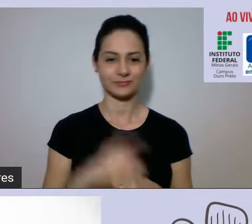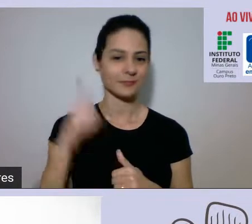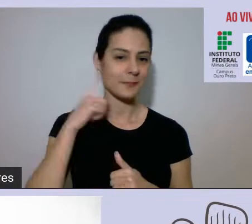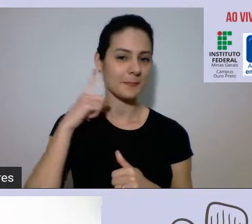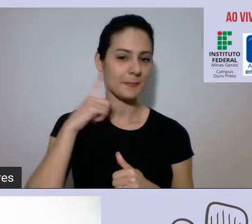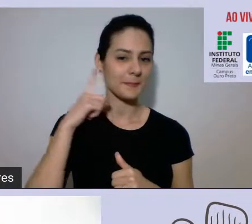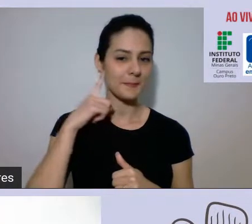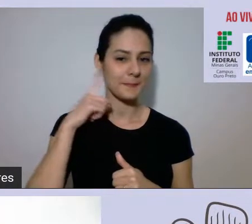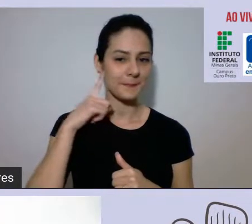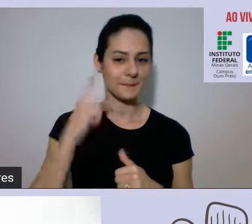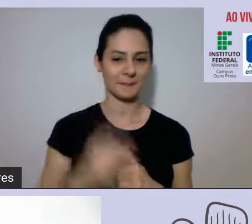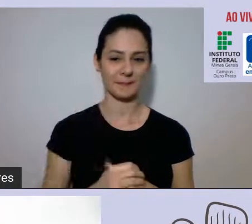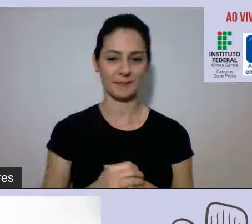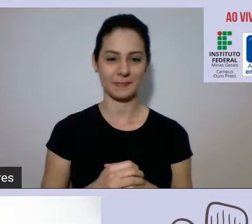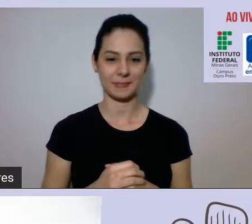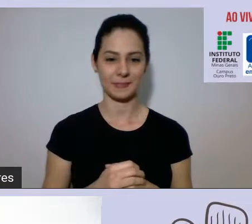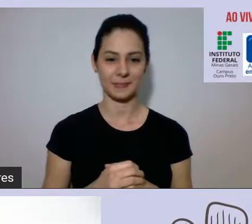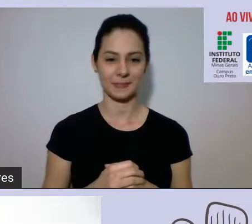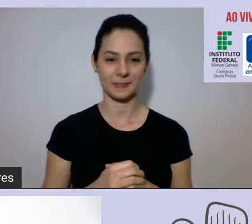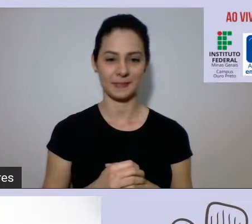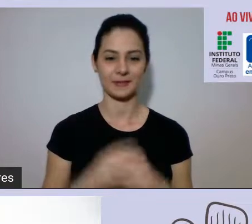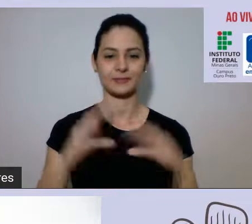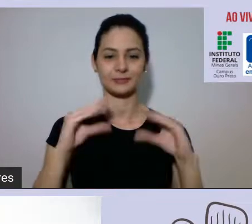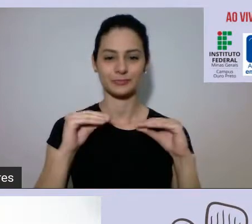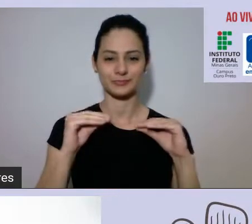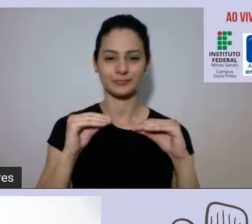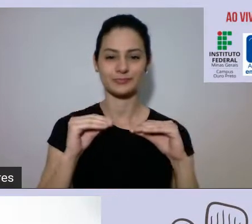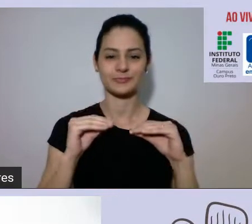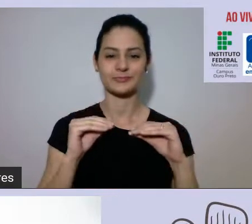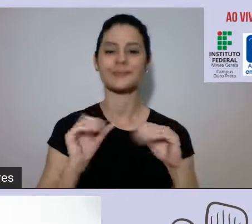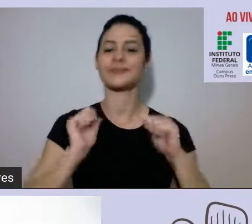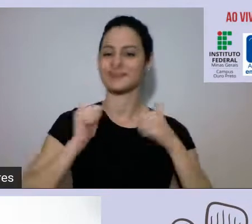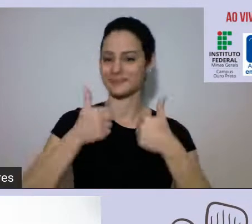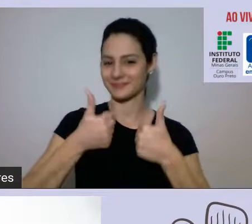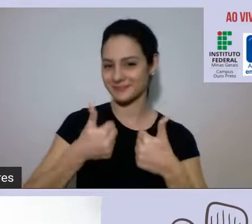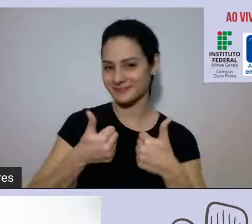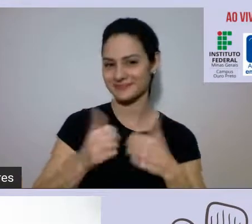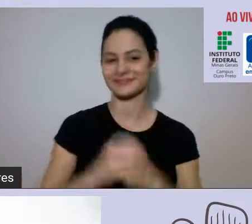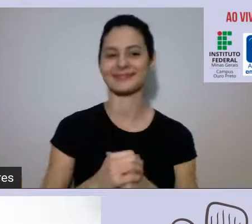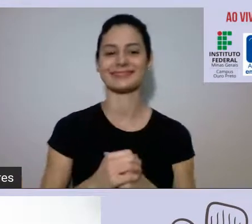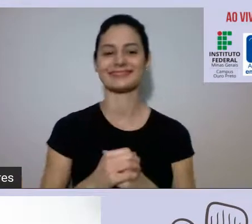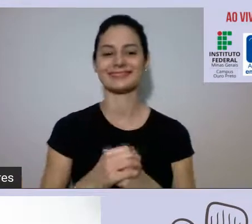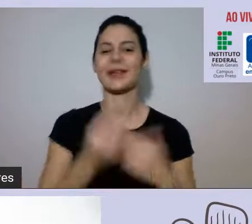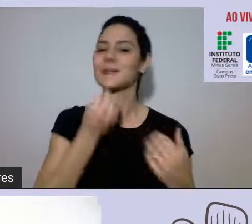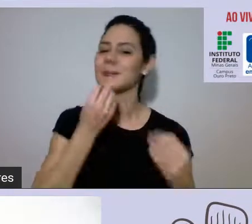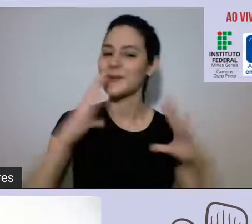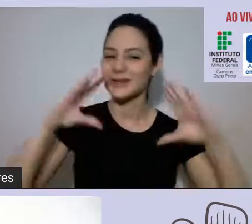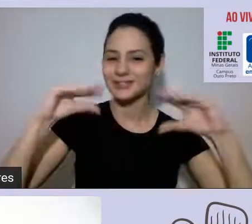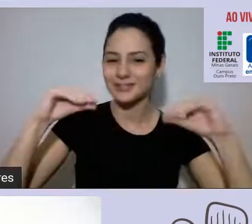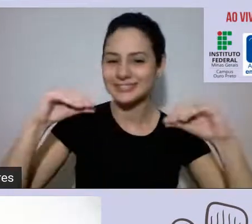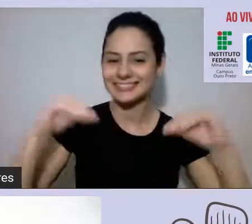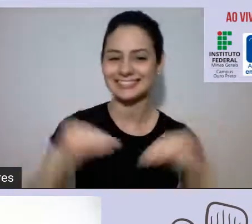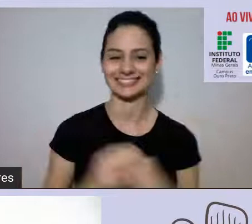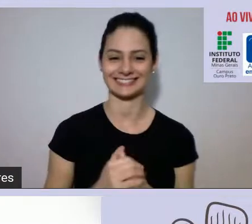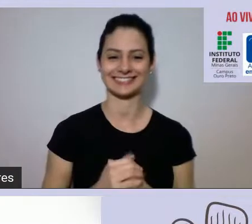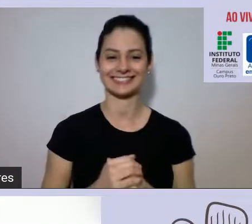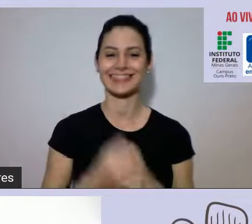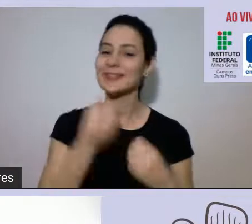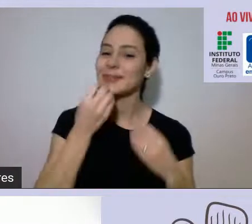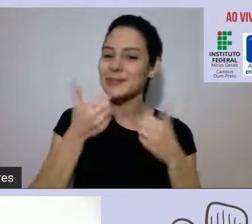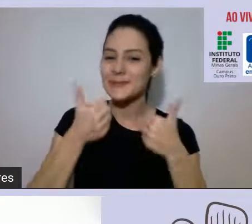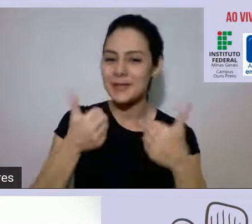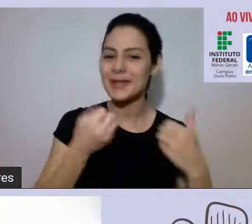Seu áudio está tá mutado, professora. Sim, aqui estou. Boas noches. Tudo bem,